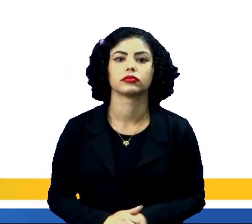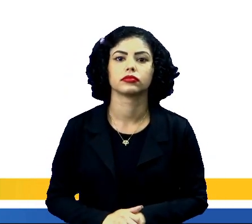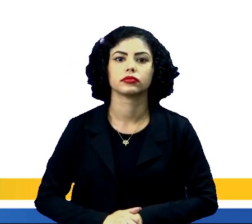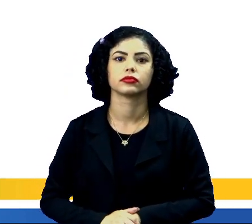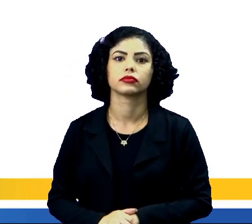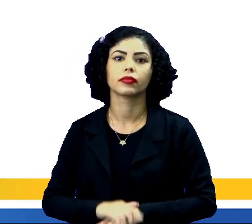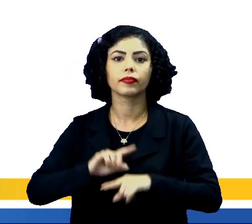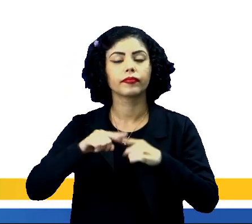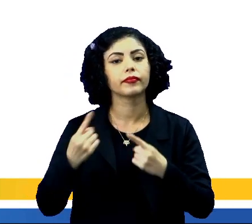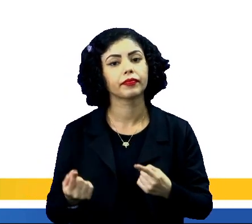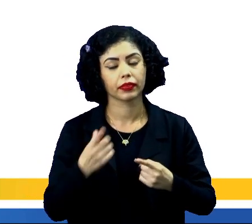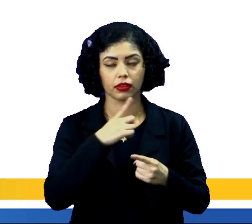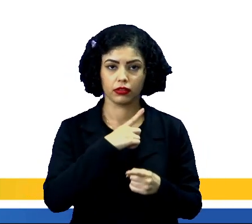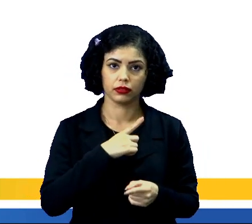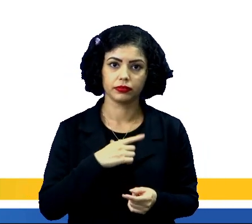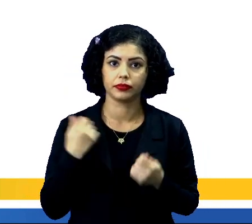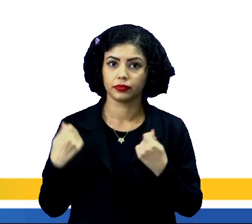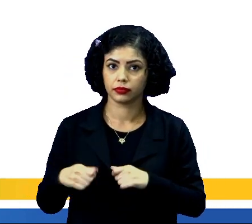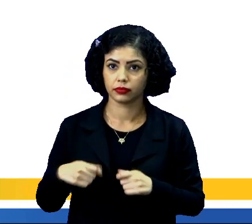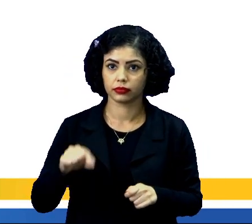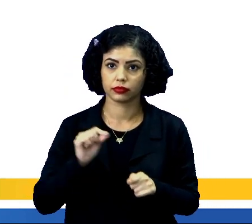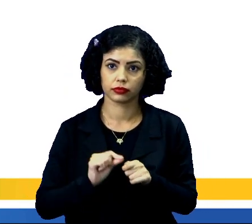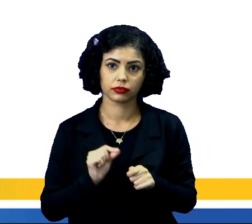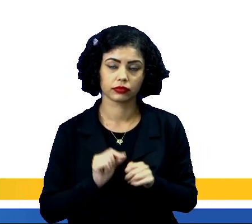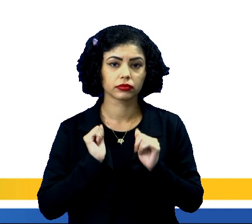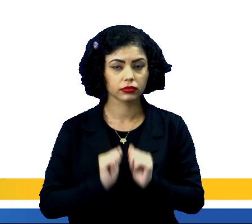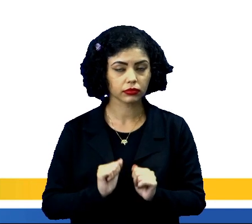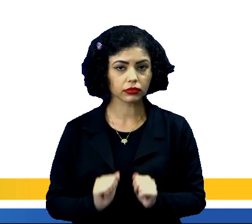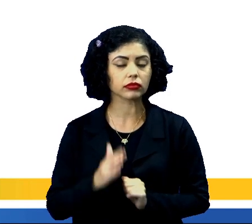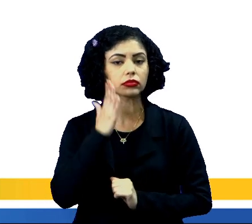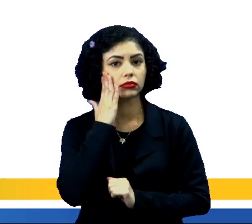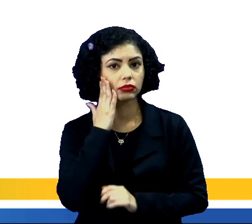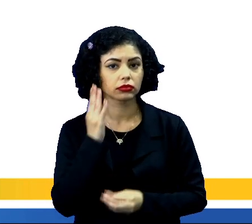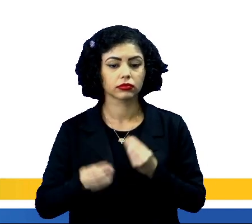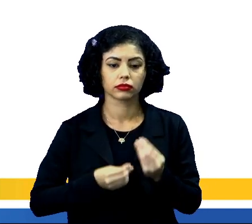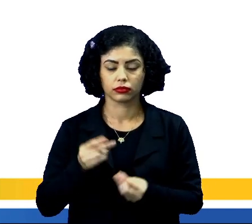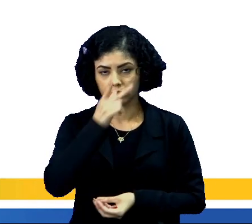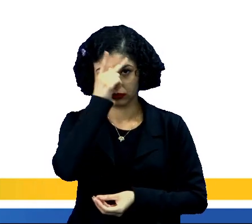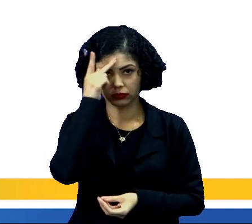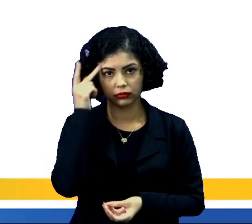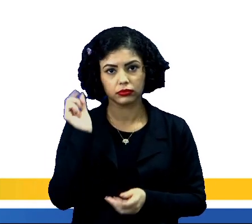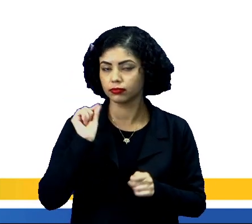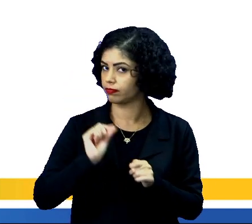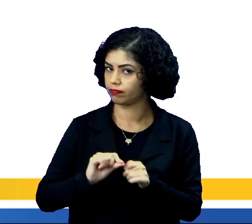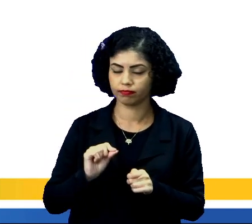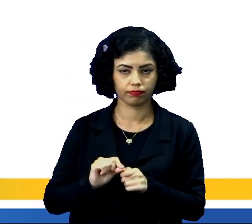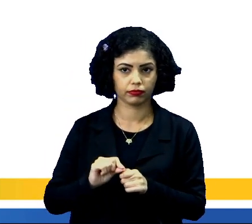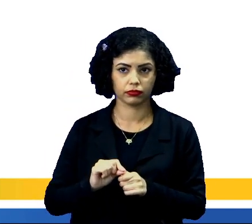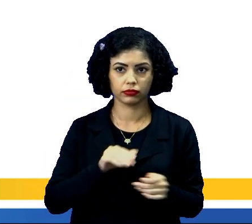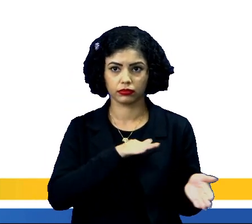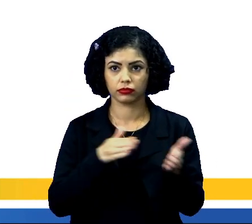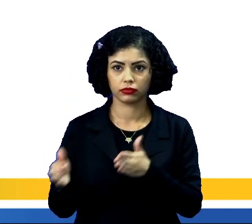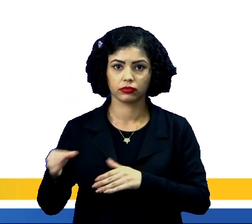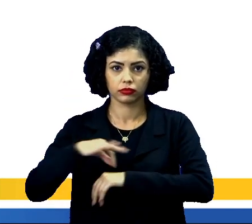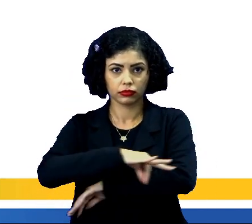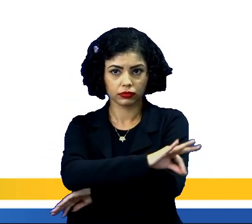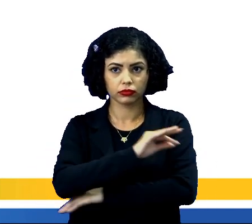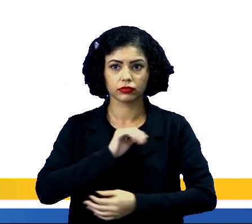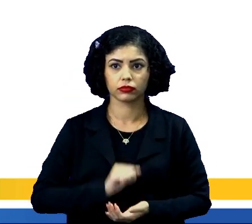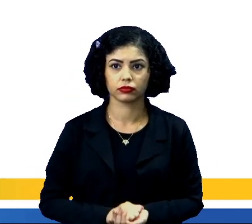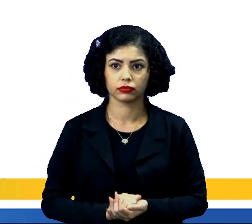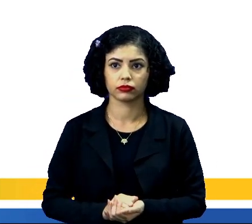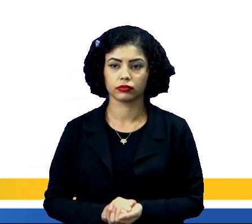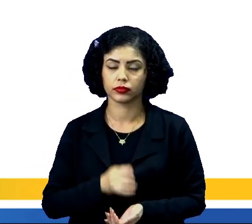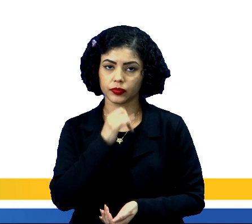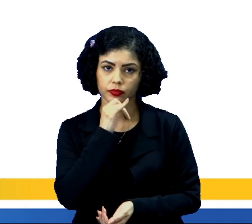né, mas elas têm que ser elaboradas de uma forma que podem ser entendidas por pessoas que não fazem parte do ramo da arquitetura, né?